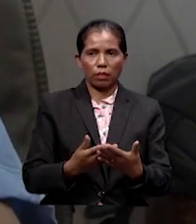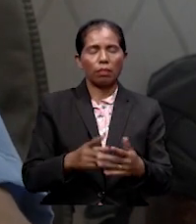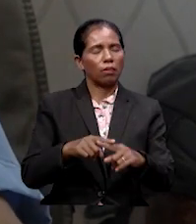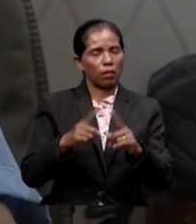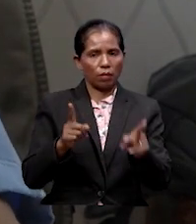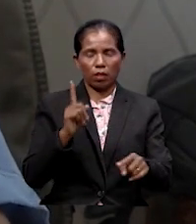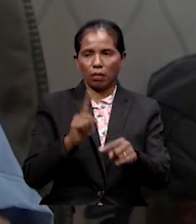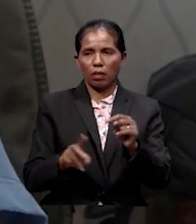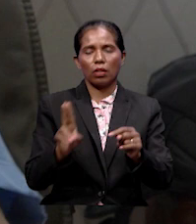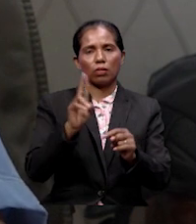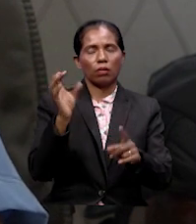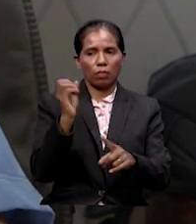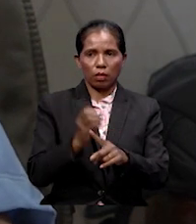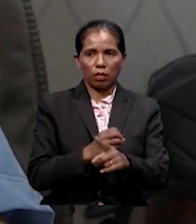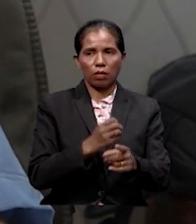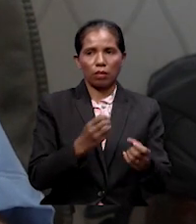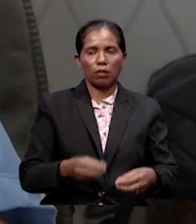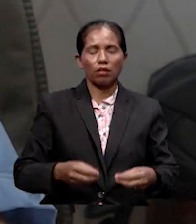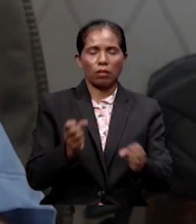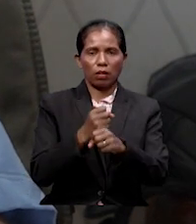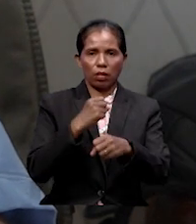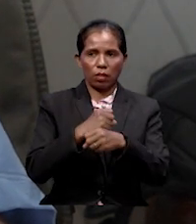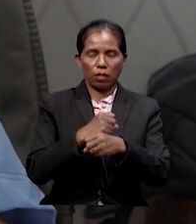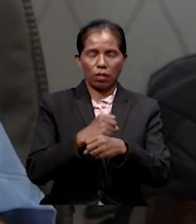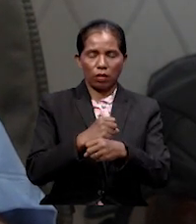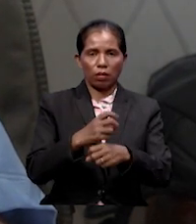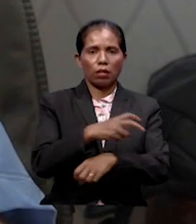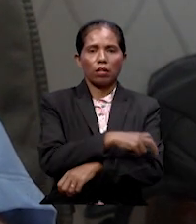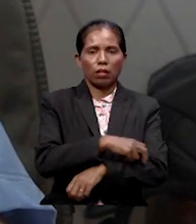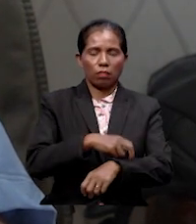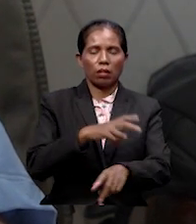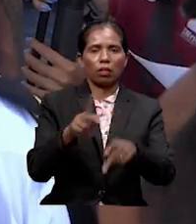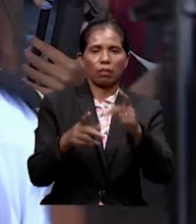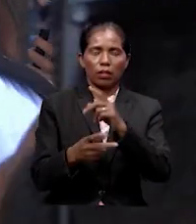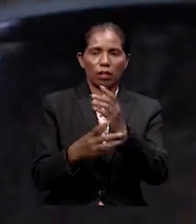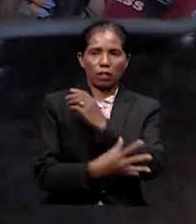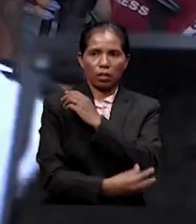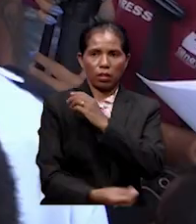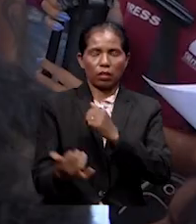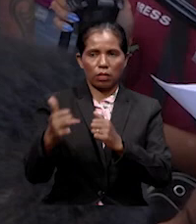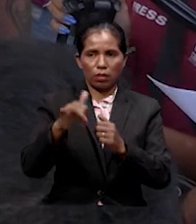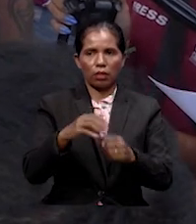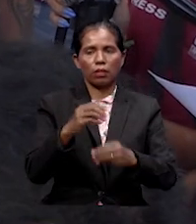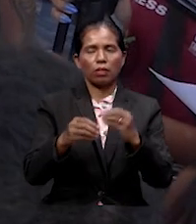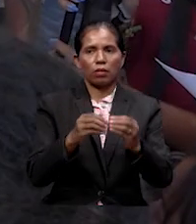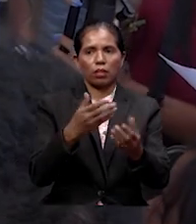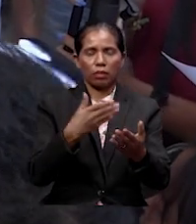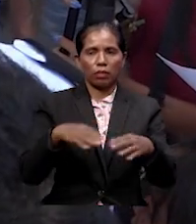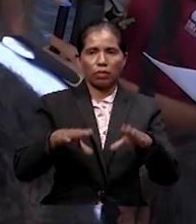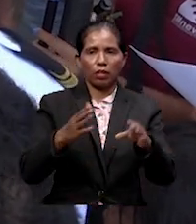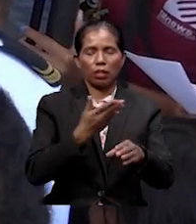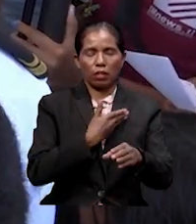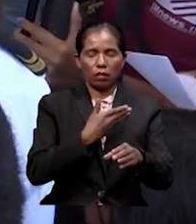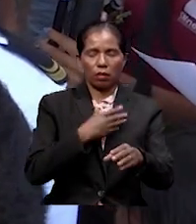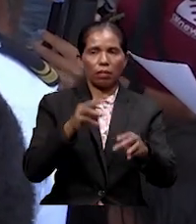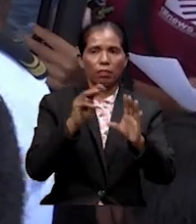la bel uza fale oportunidade ne lor explora fale be po buki ki aksarne. Relaciono hosa san folin sa ia